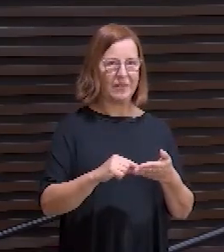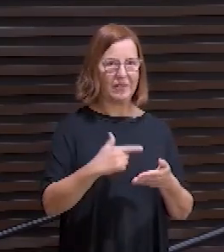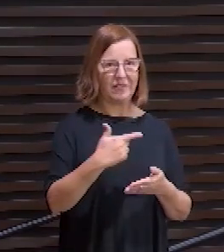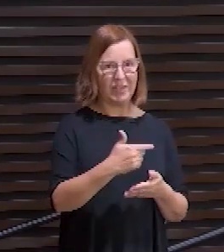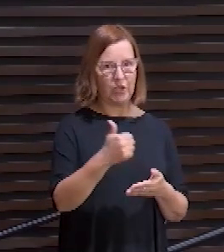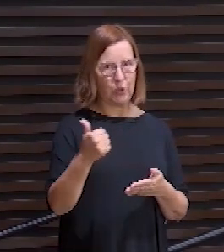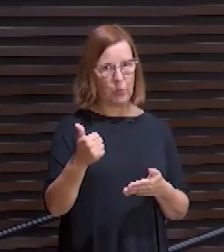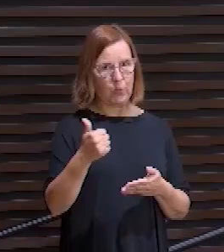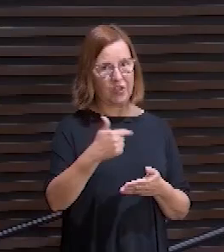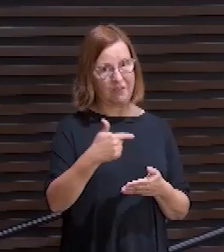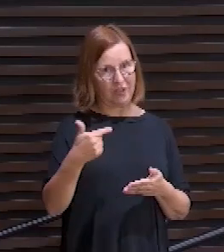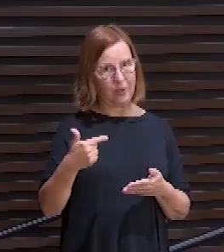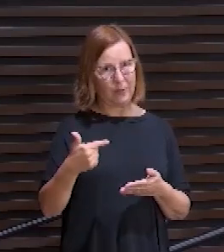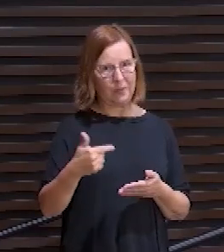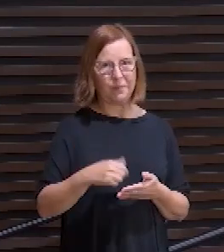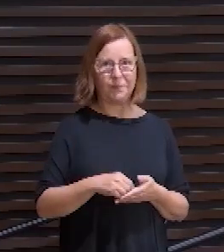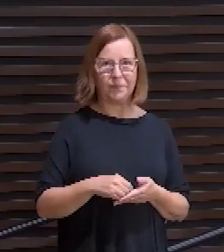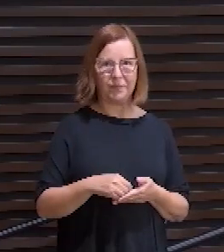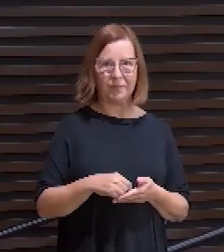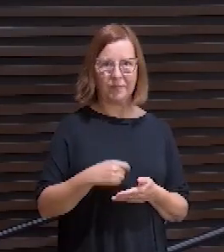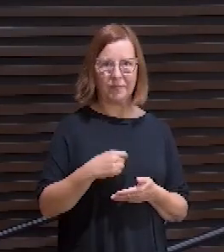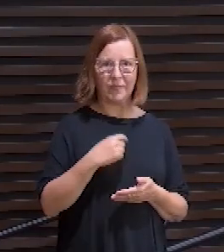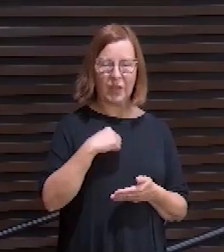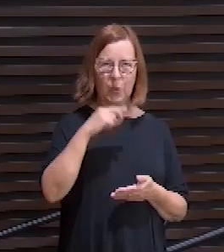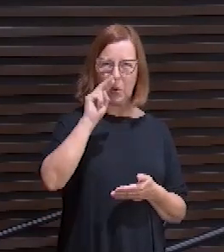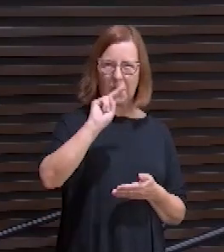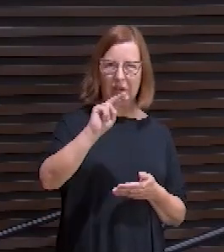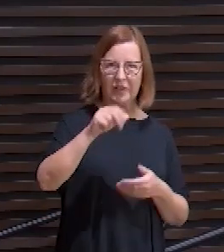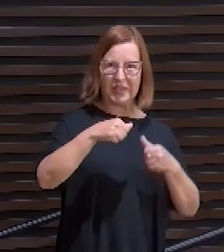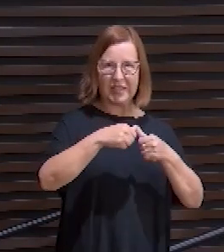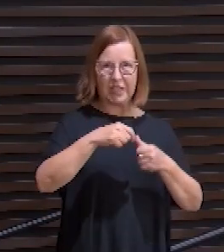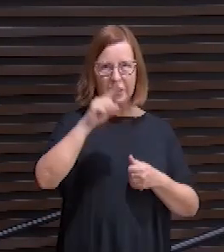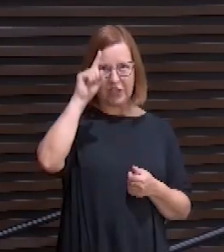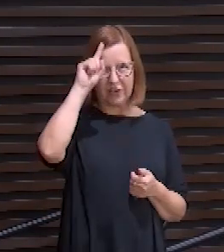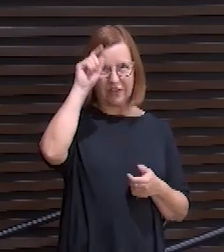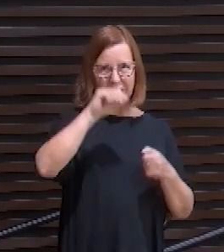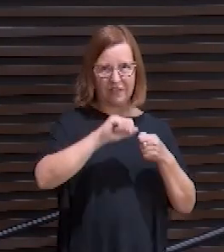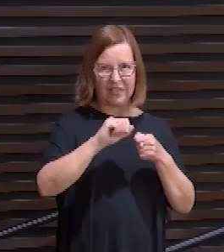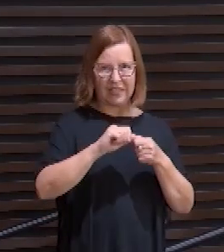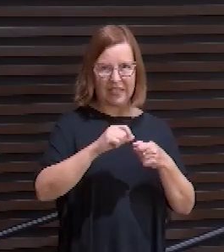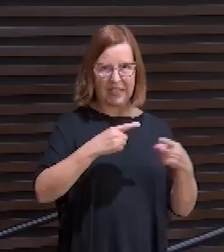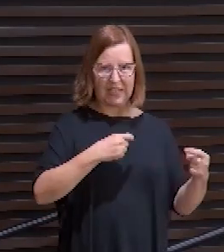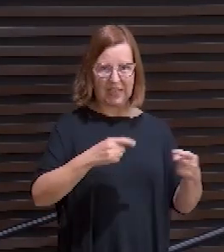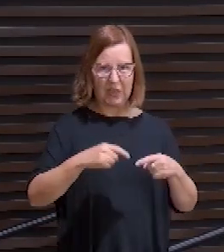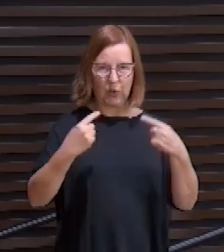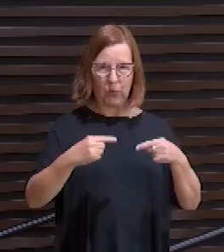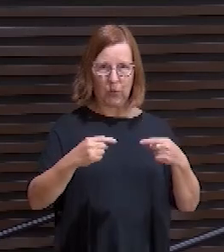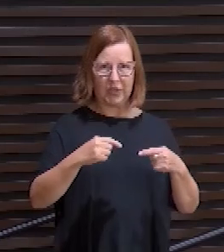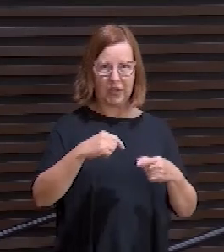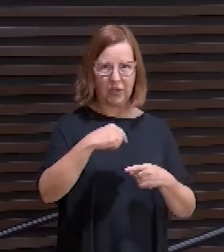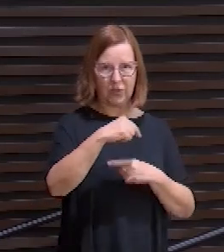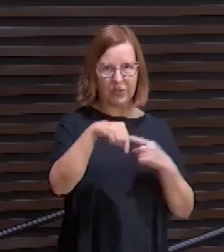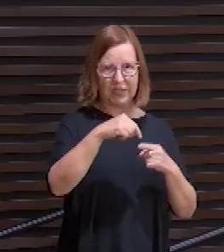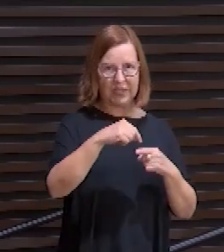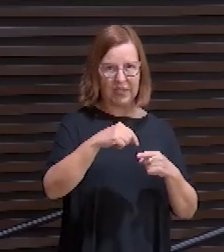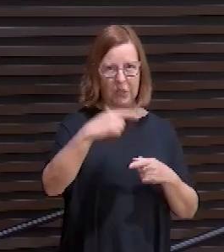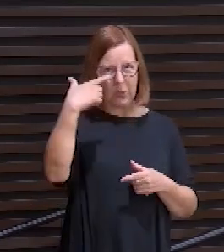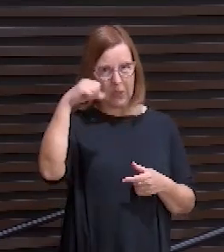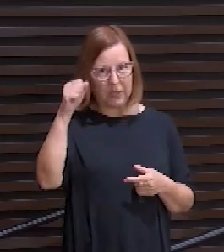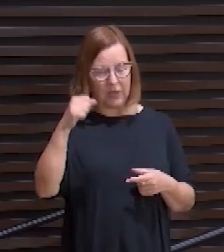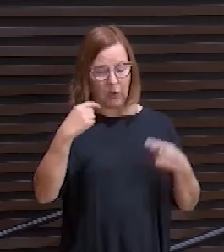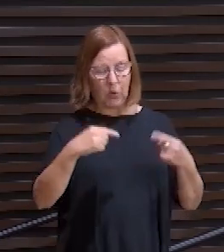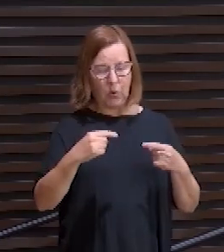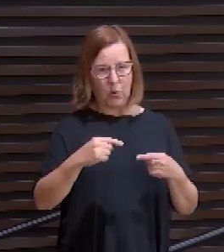comigo. Eu olhava, e eis que este chifre fazia guerra contra os santos e prevalecia